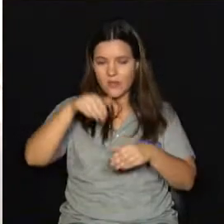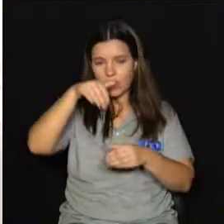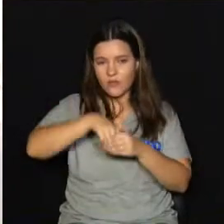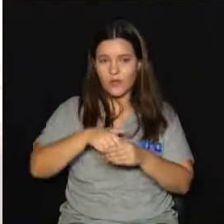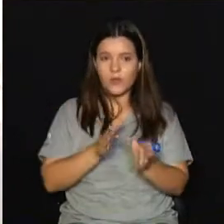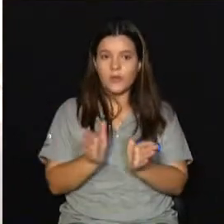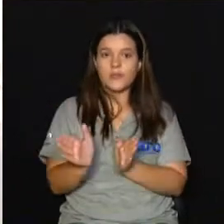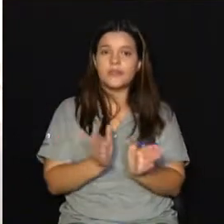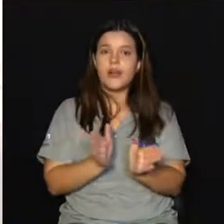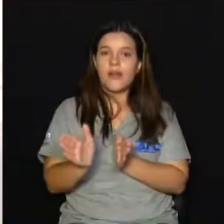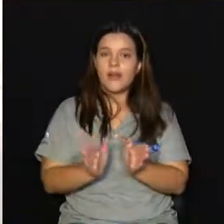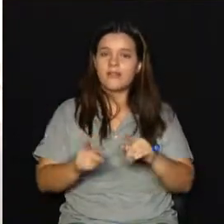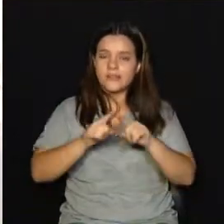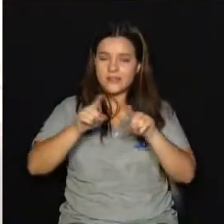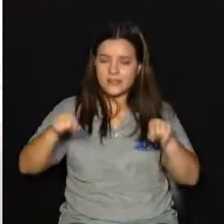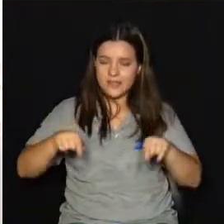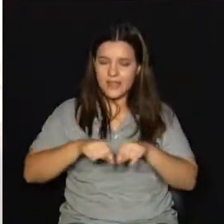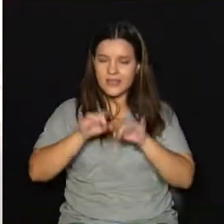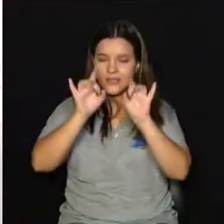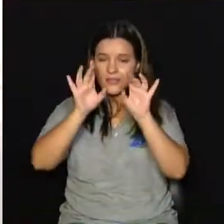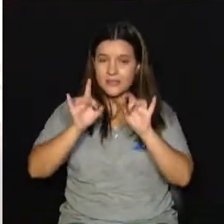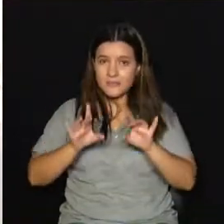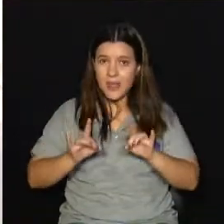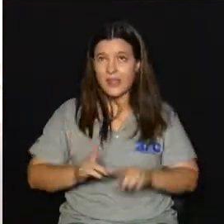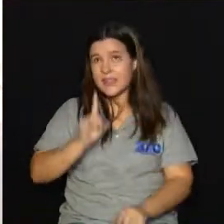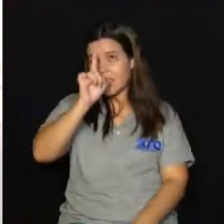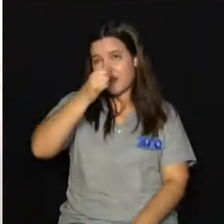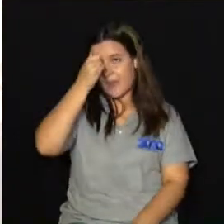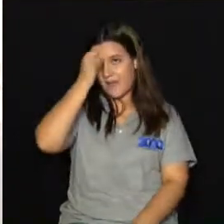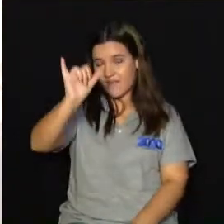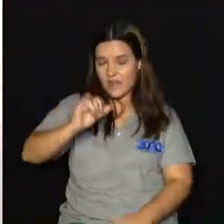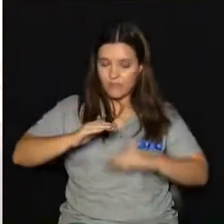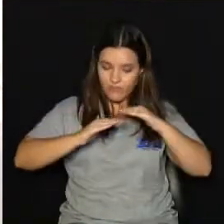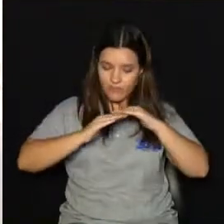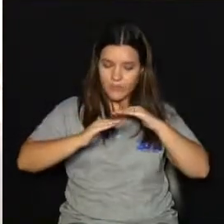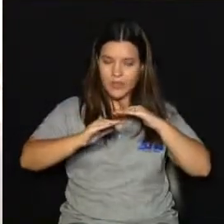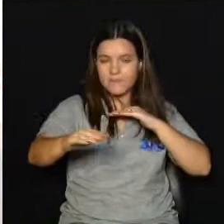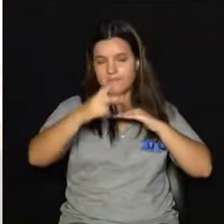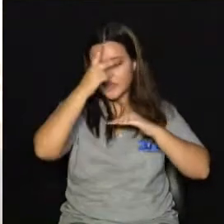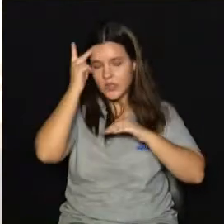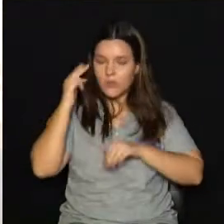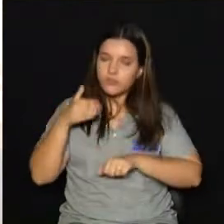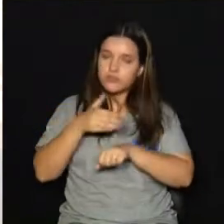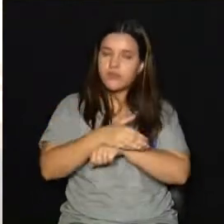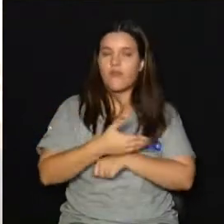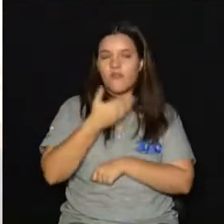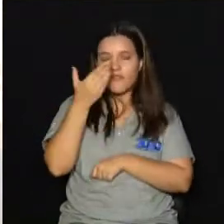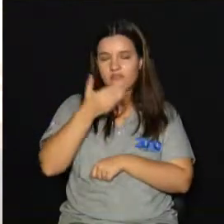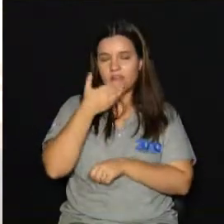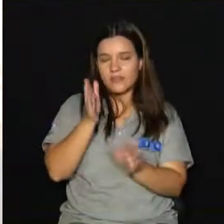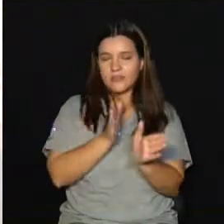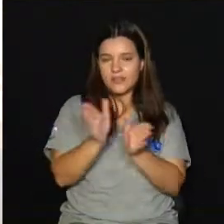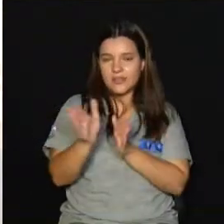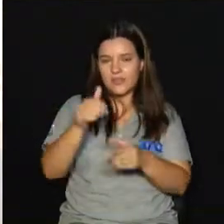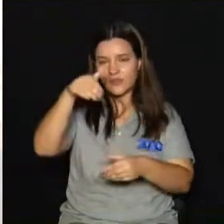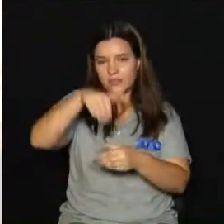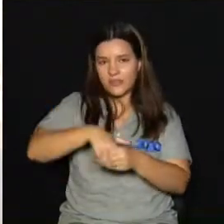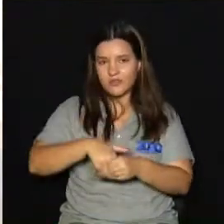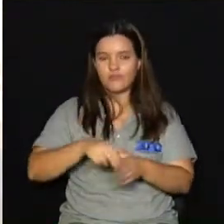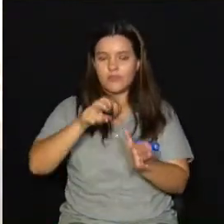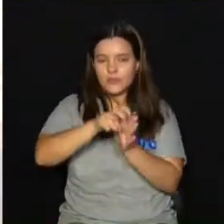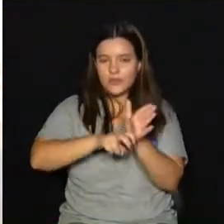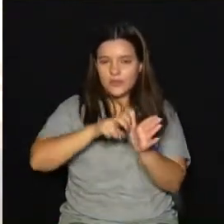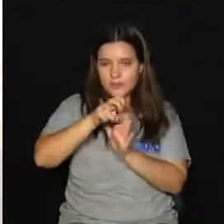chamada de sessão especial no andar térreo, para que as pessoas tenham essa facilidade em votar, seja ela